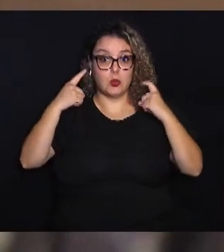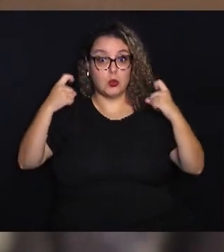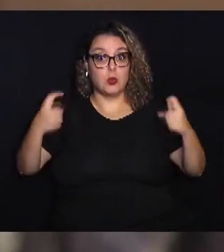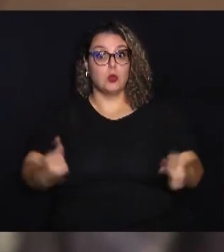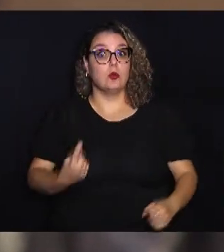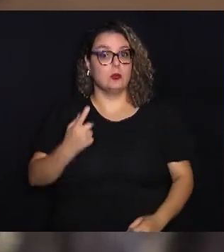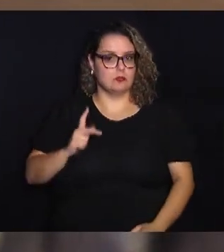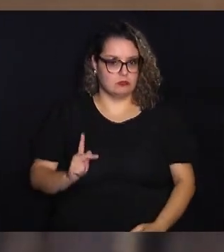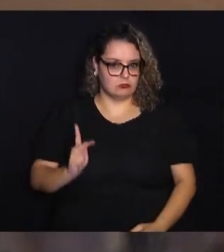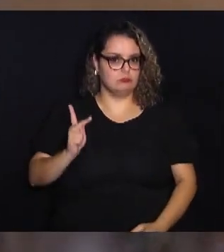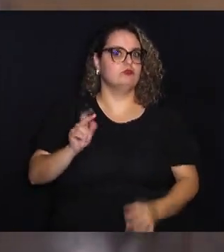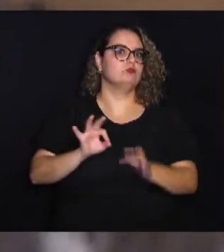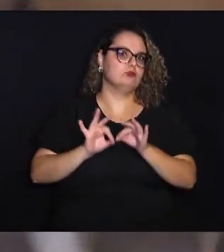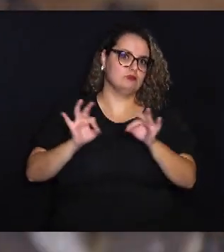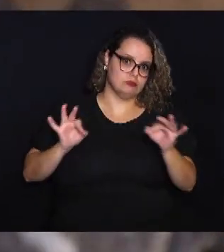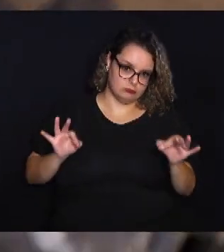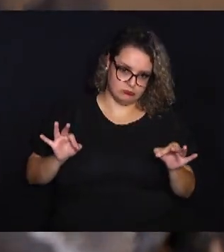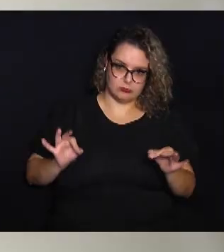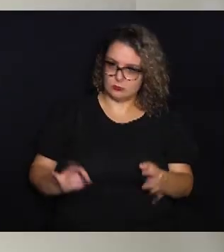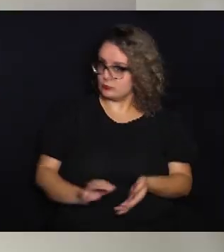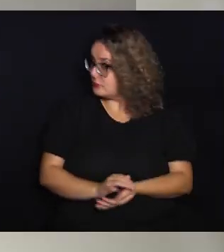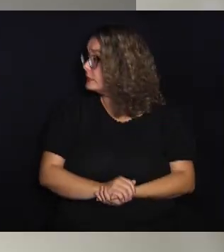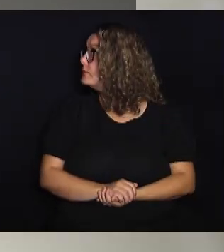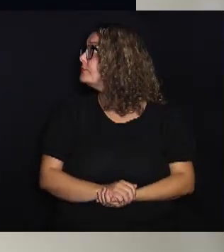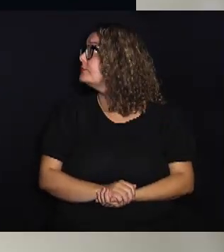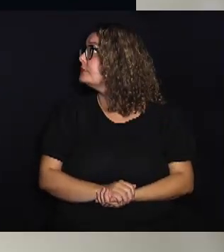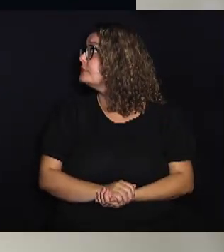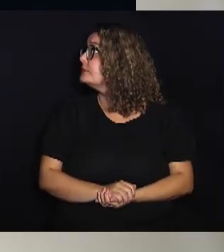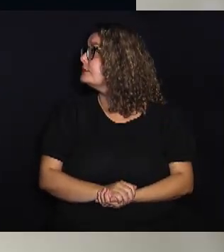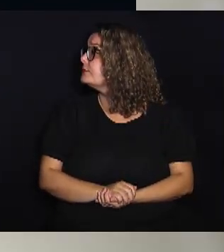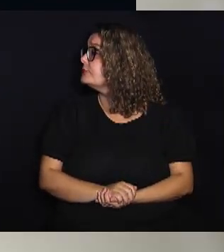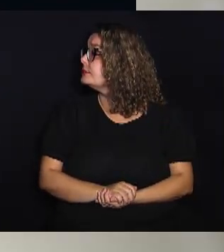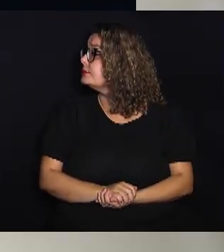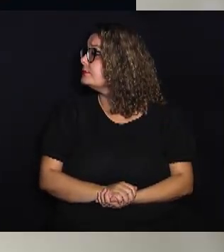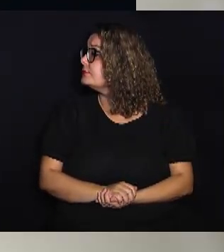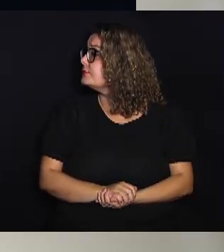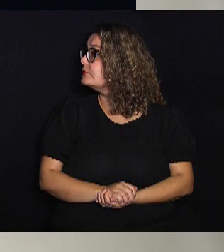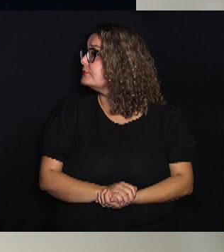ouvido até 1 quilômetro de distância.